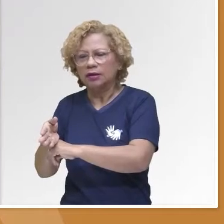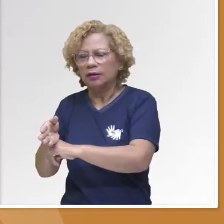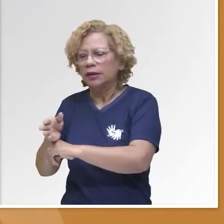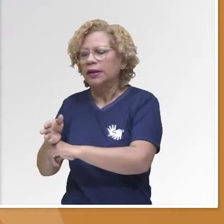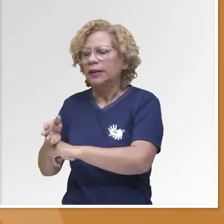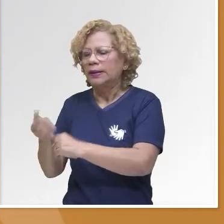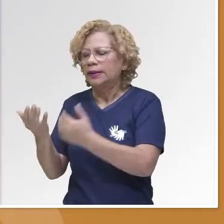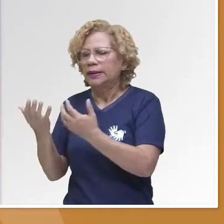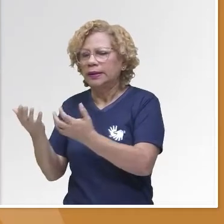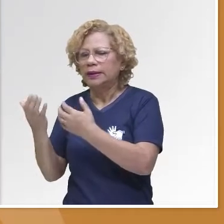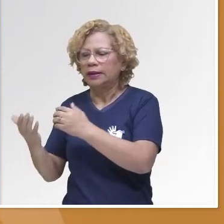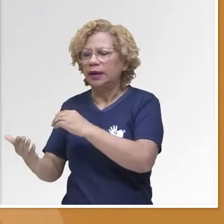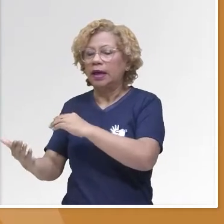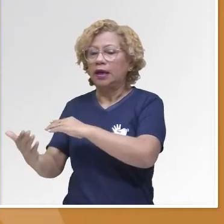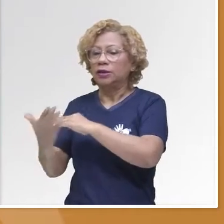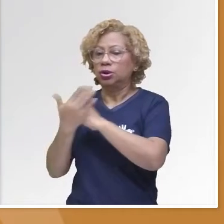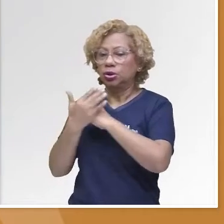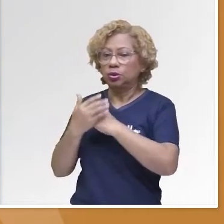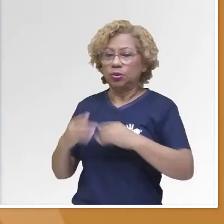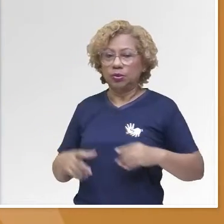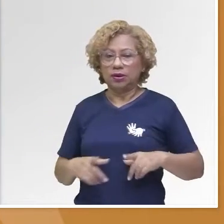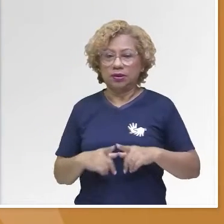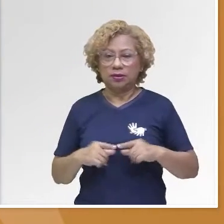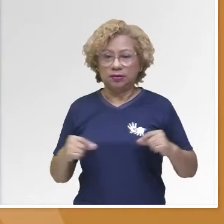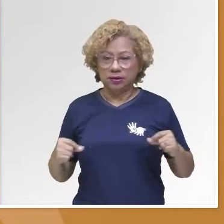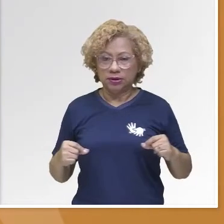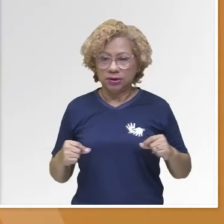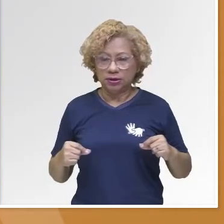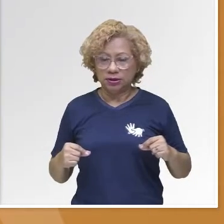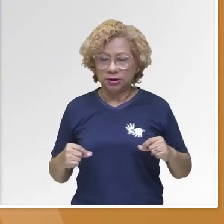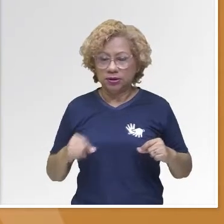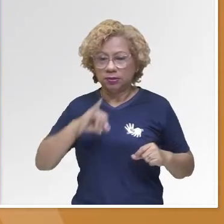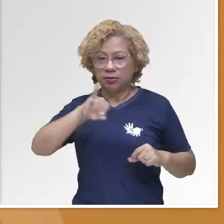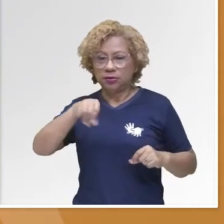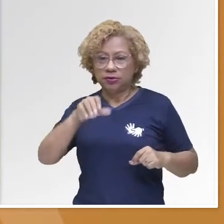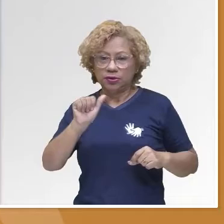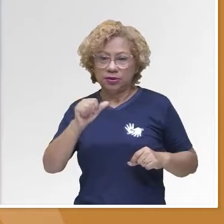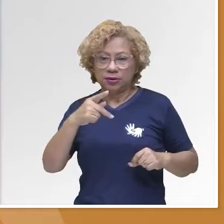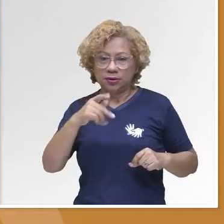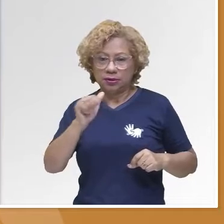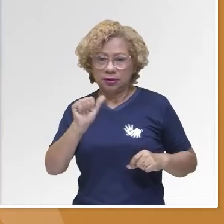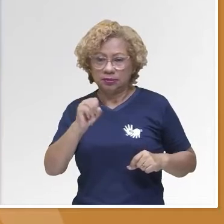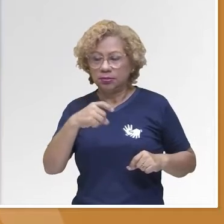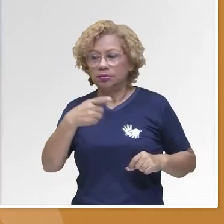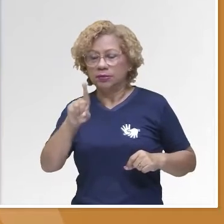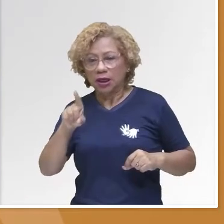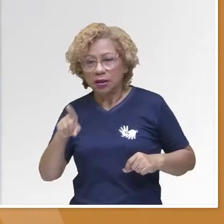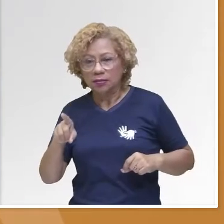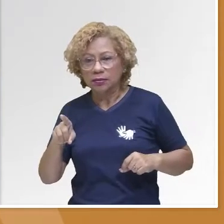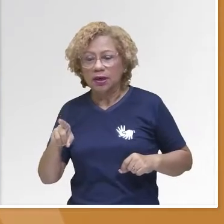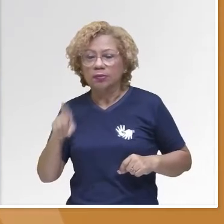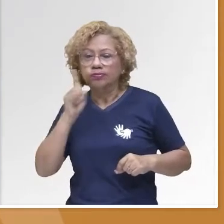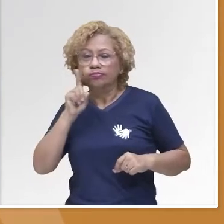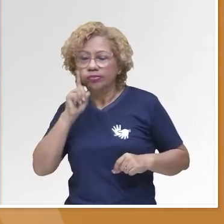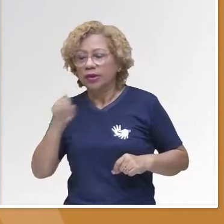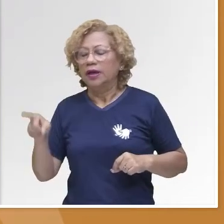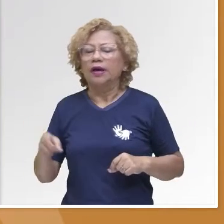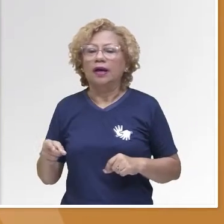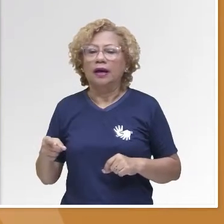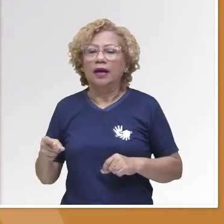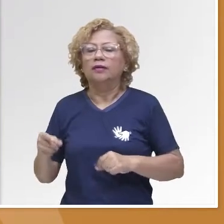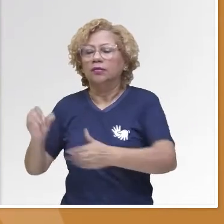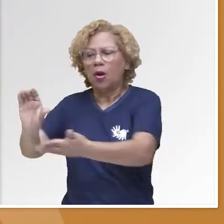Japão, ele vai aceitar. E como a população japonesa ela é totalmente determinada